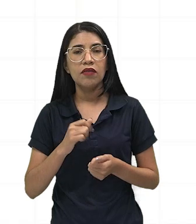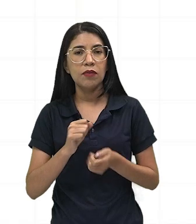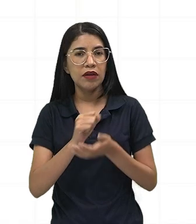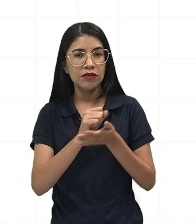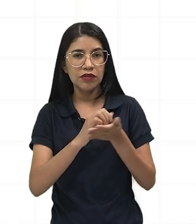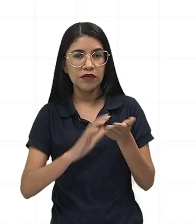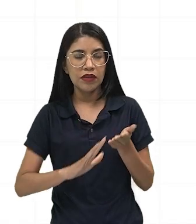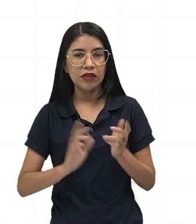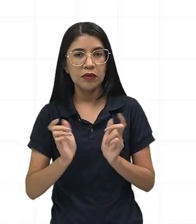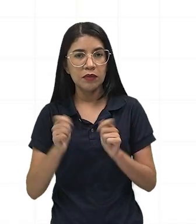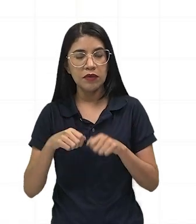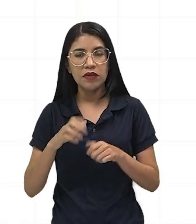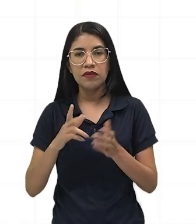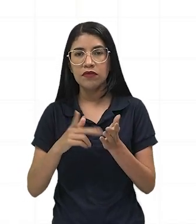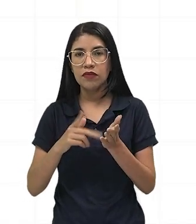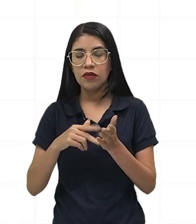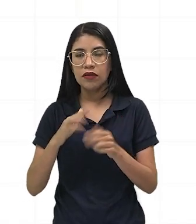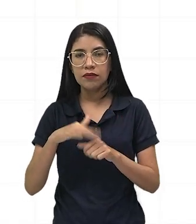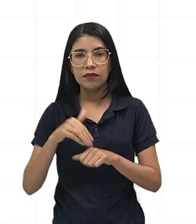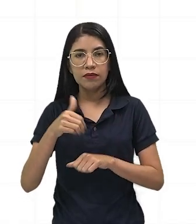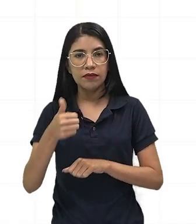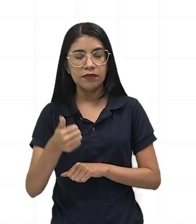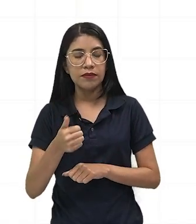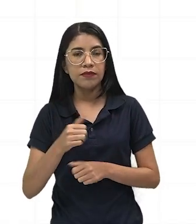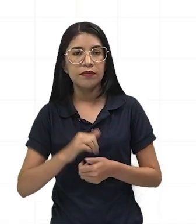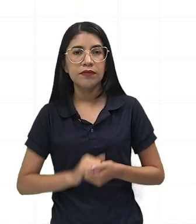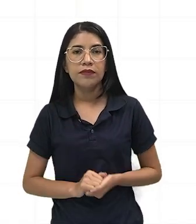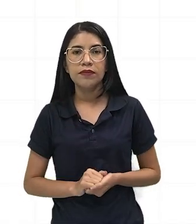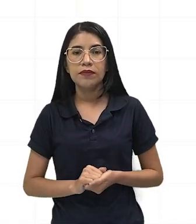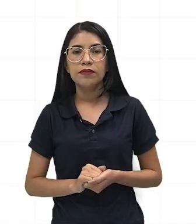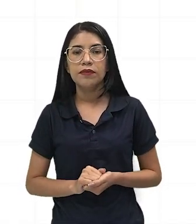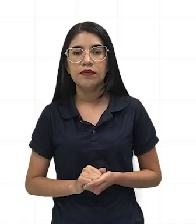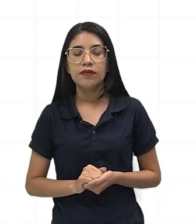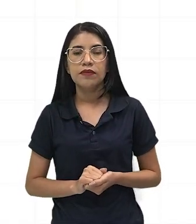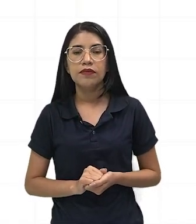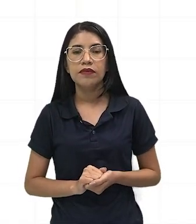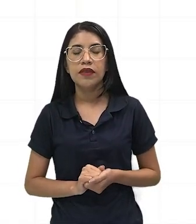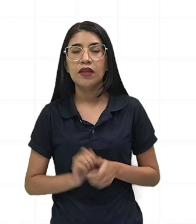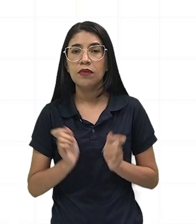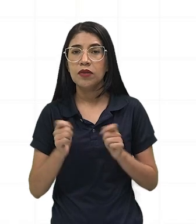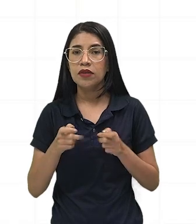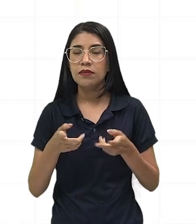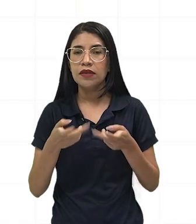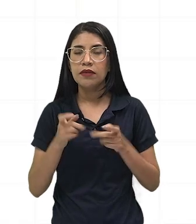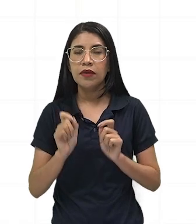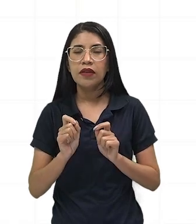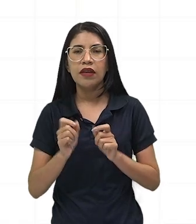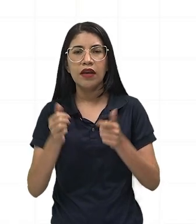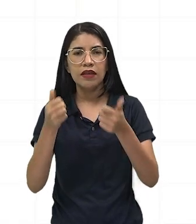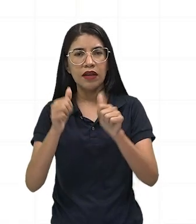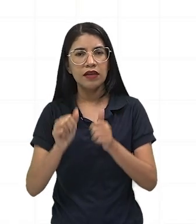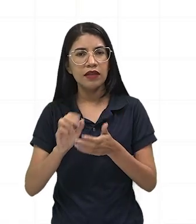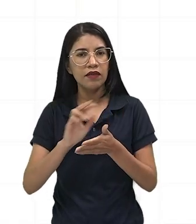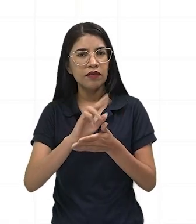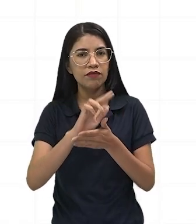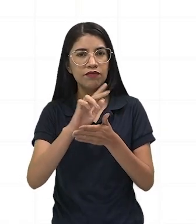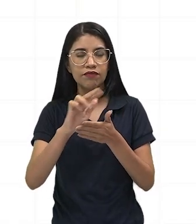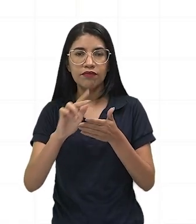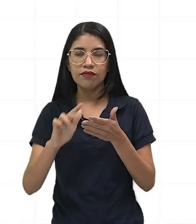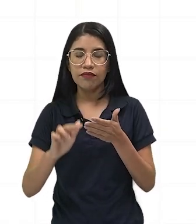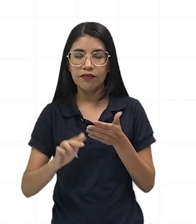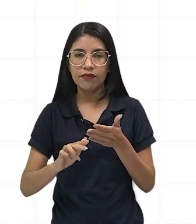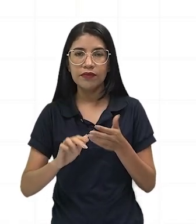já melhorou a sua nota lá. 3. Então, aqui nós conseguimos analisar de diversas formas,